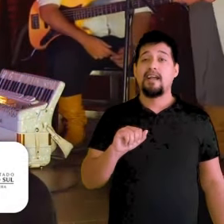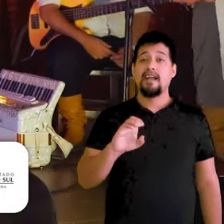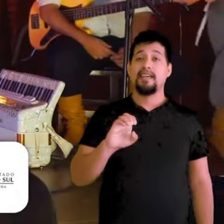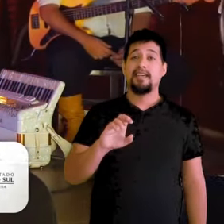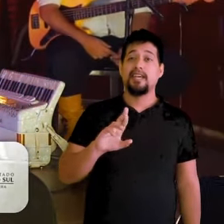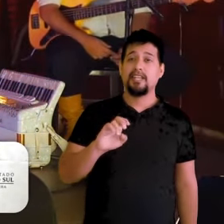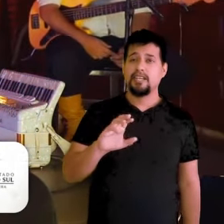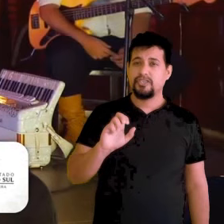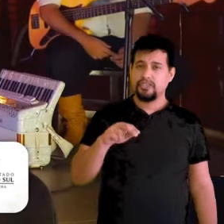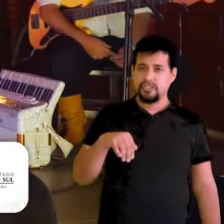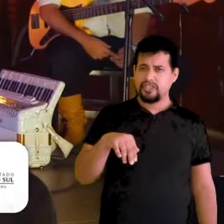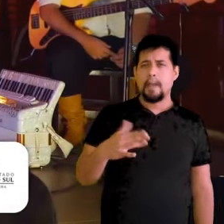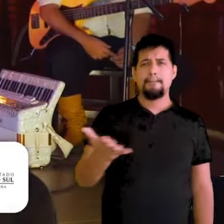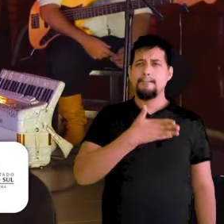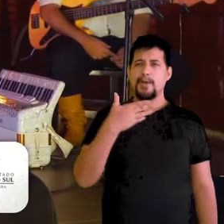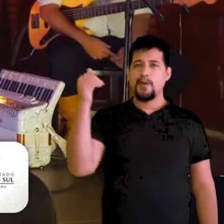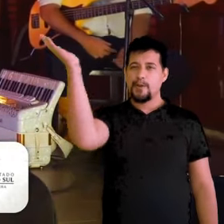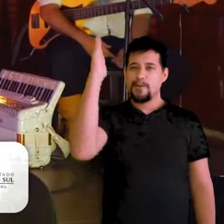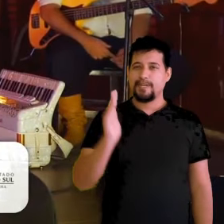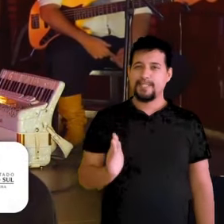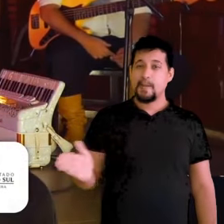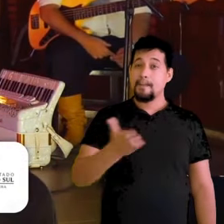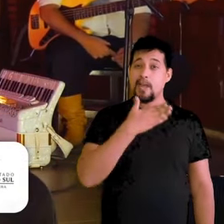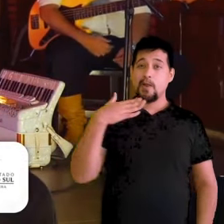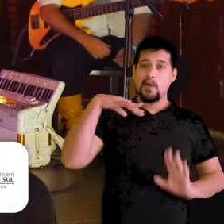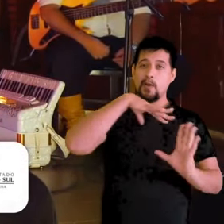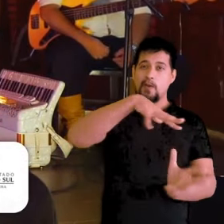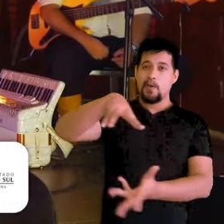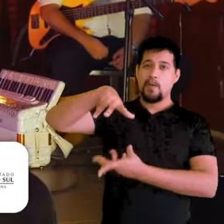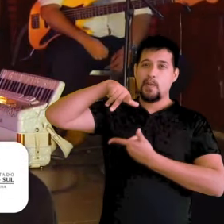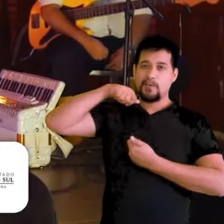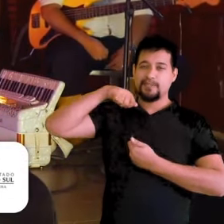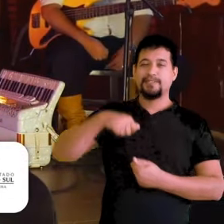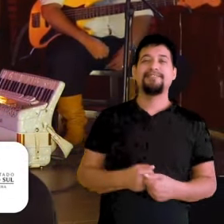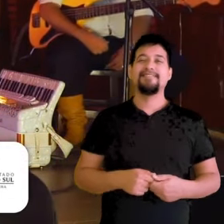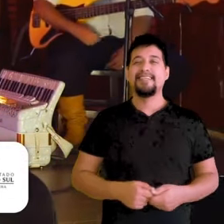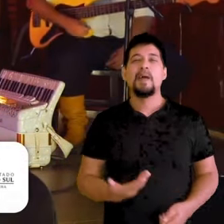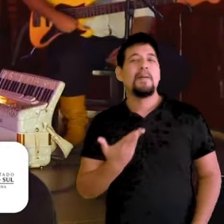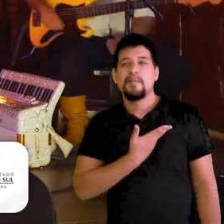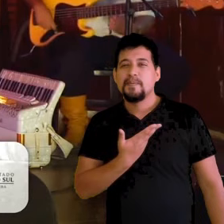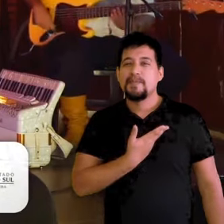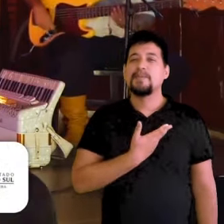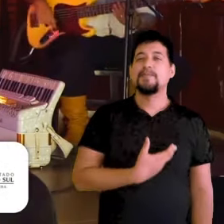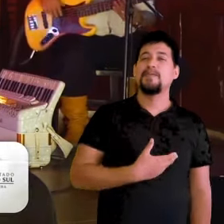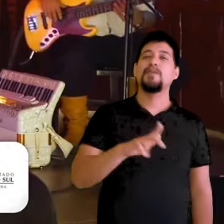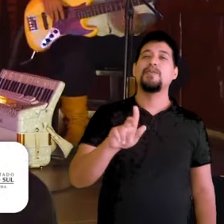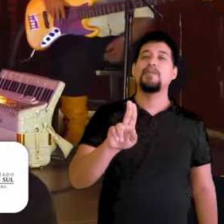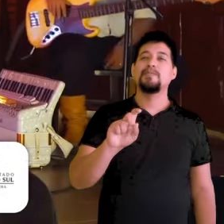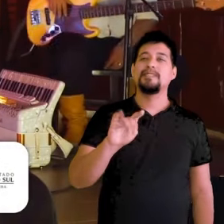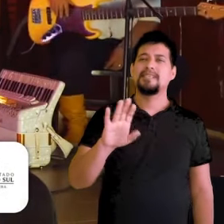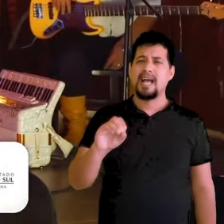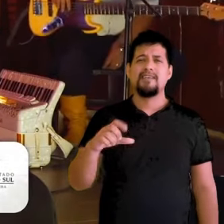também. Facas Erechim, no fio da navalha. A melhor do Brasil, uma das melhores do mundo. É bom. Meu querido